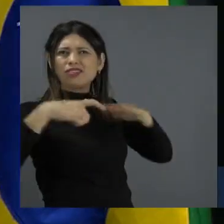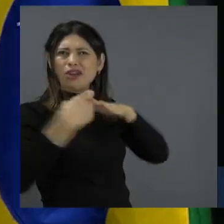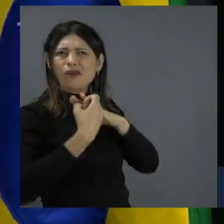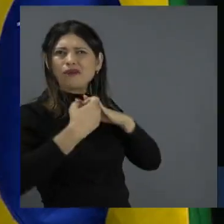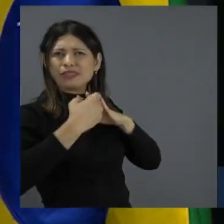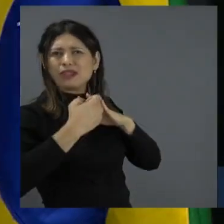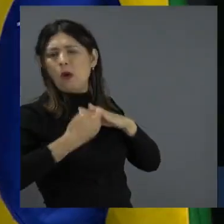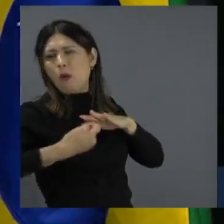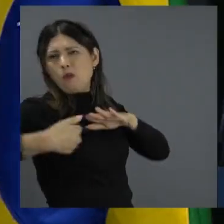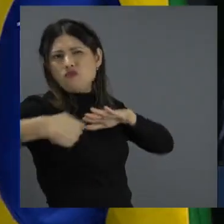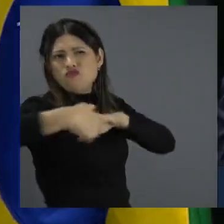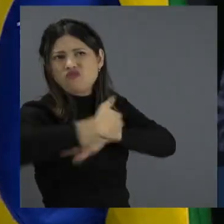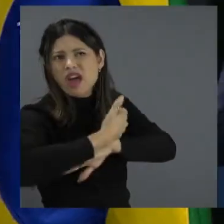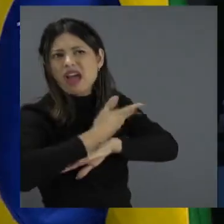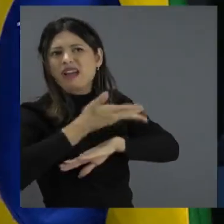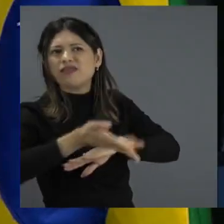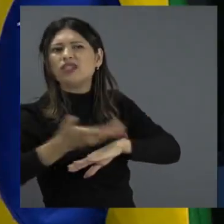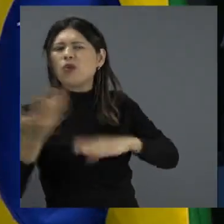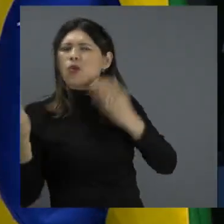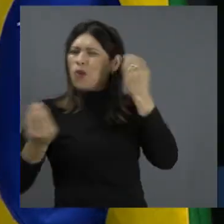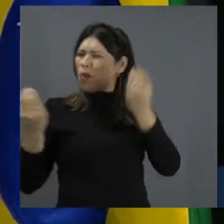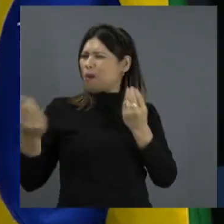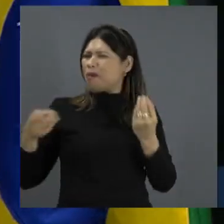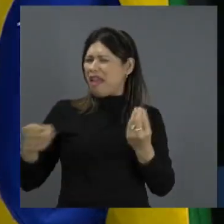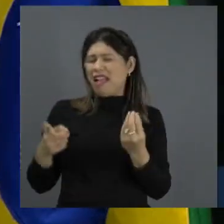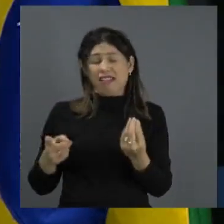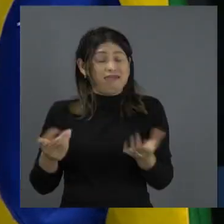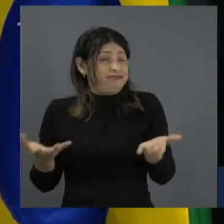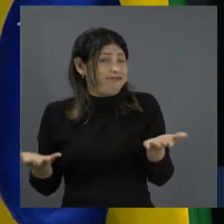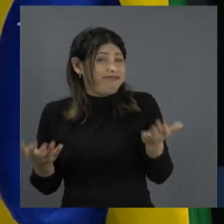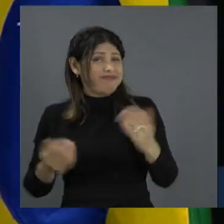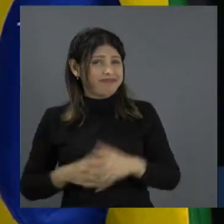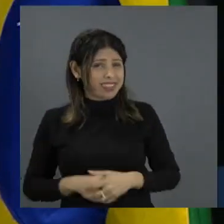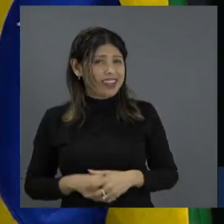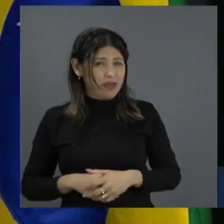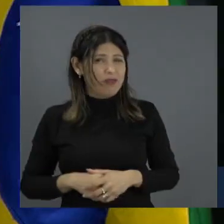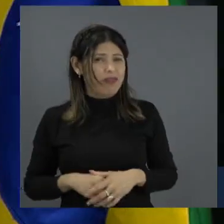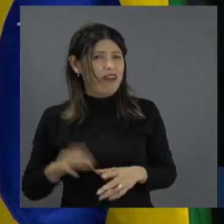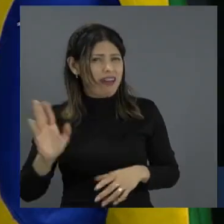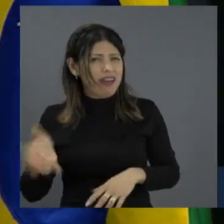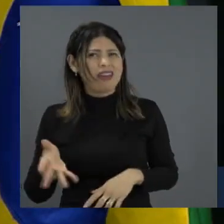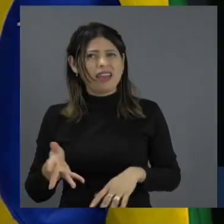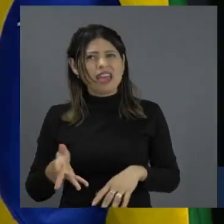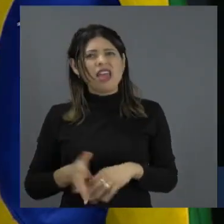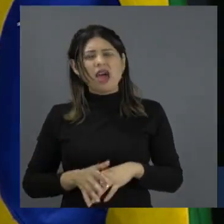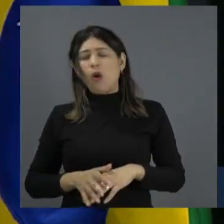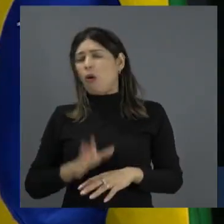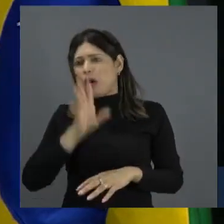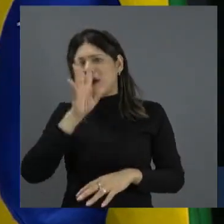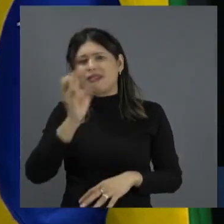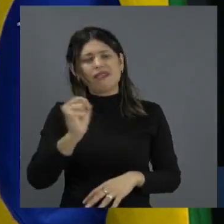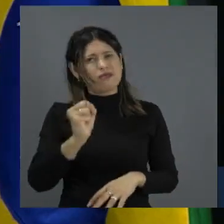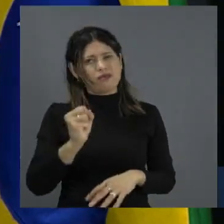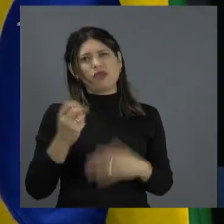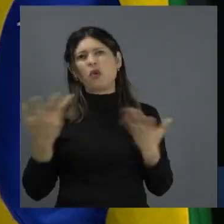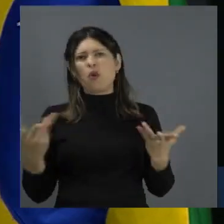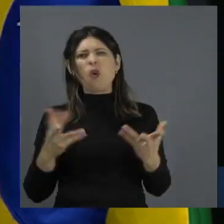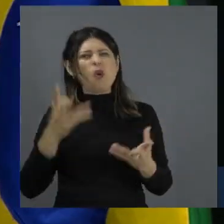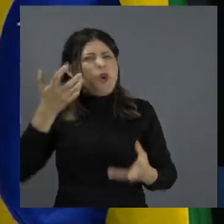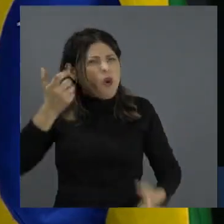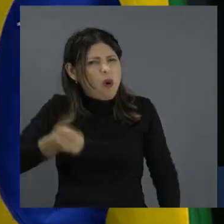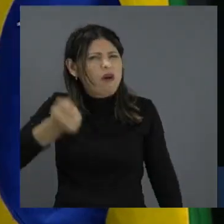sistema agindo em defesa dele mesmo. Corporativismo macabro,